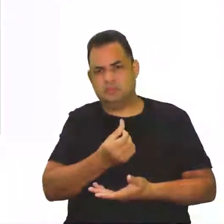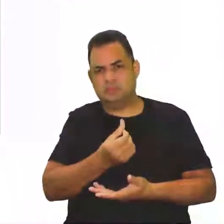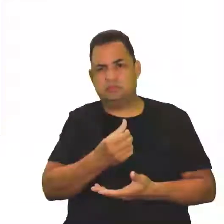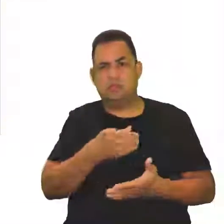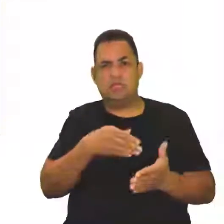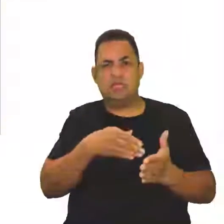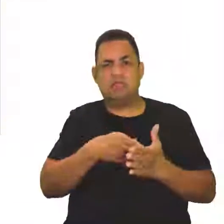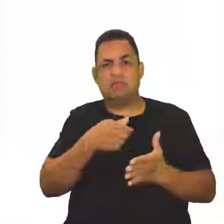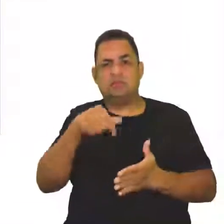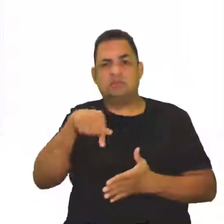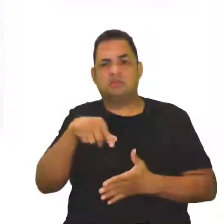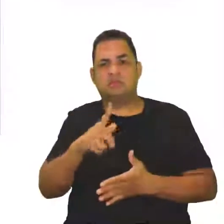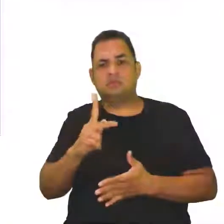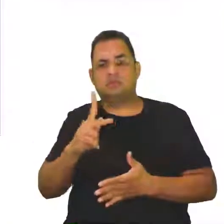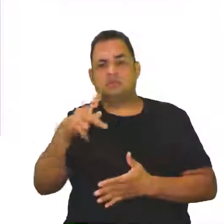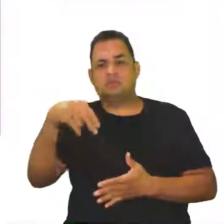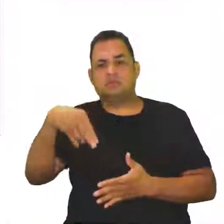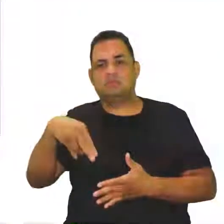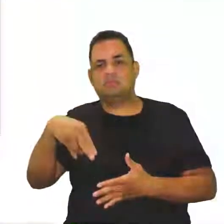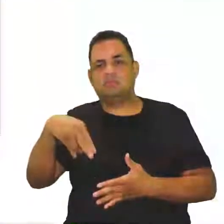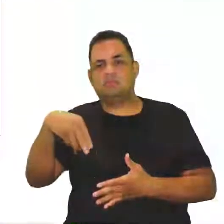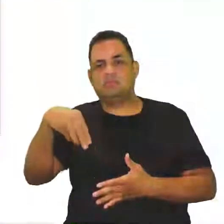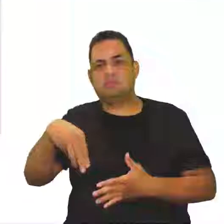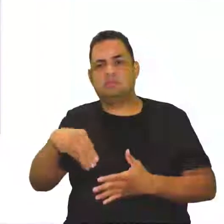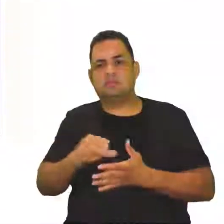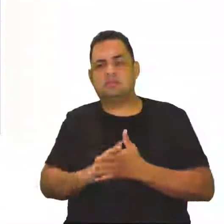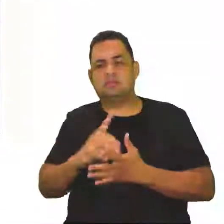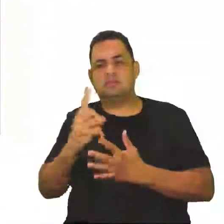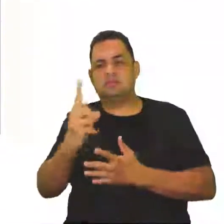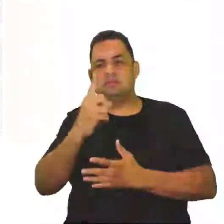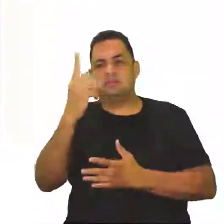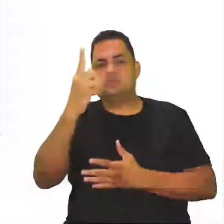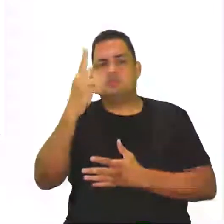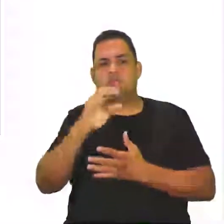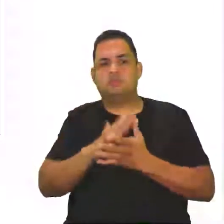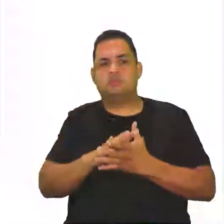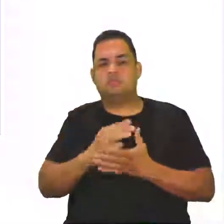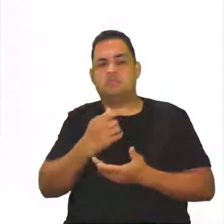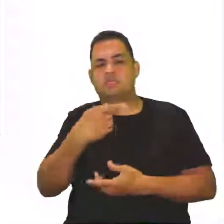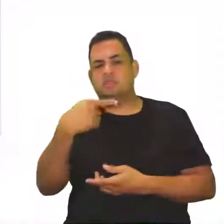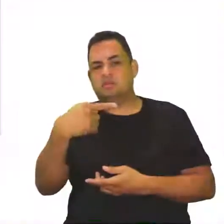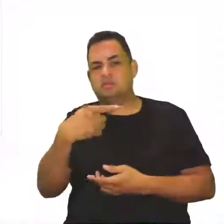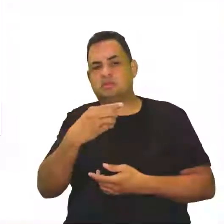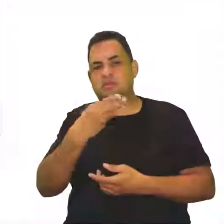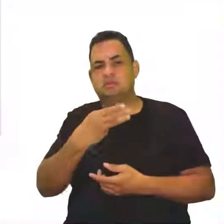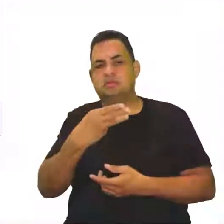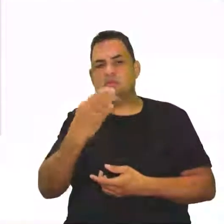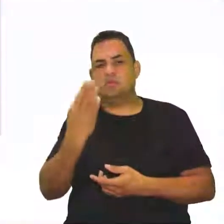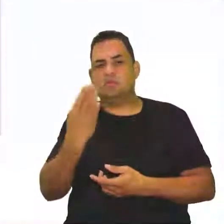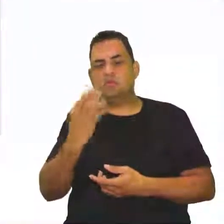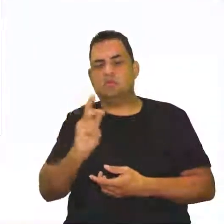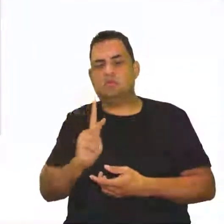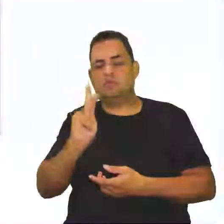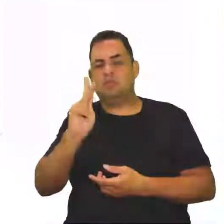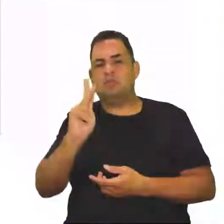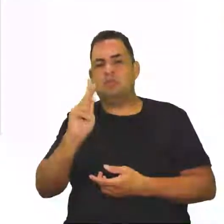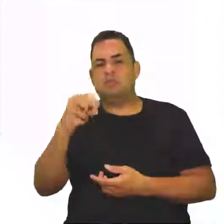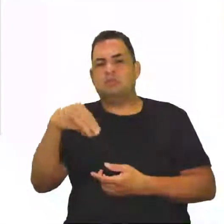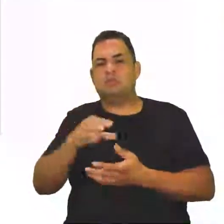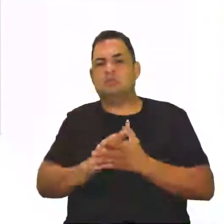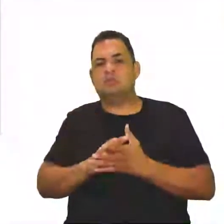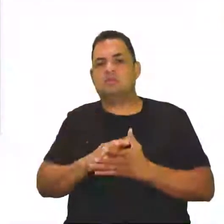e 7 quilômetros de altura, enquanto as negativas entre 3 e 4 quilômetros. A diferença